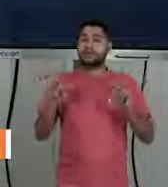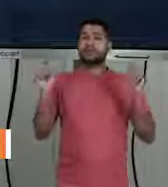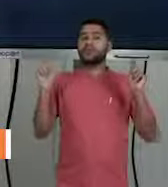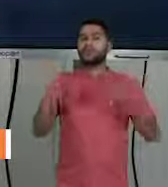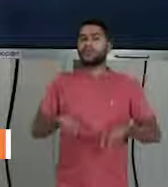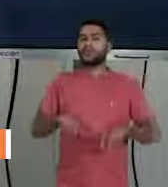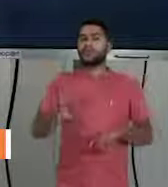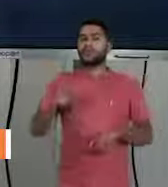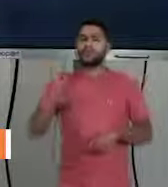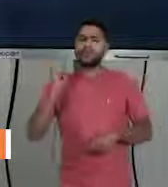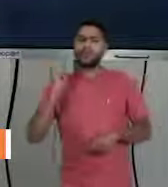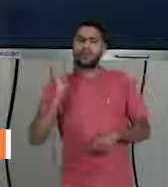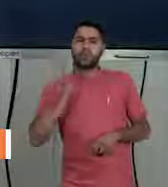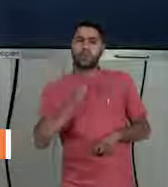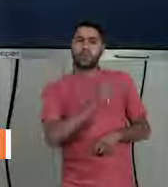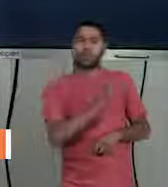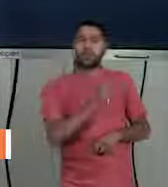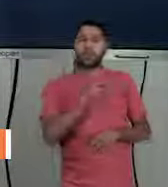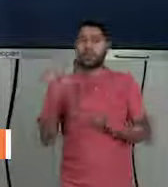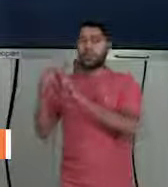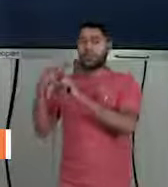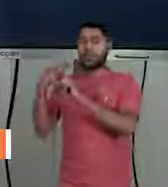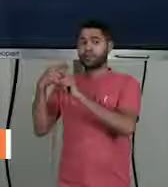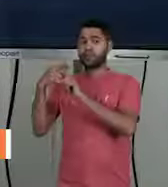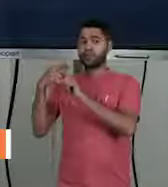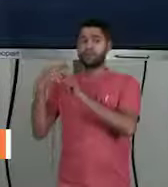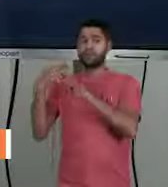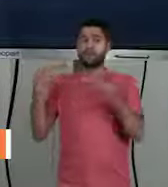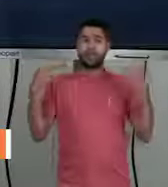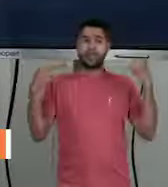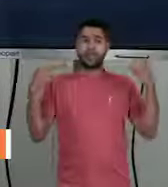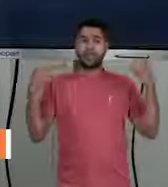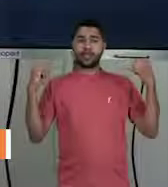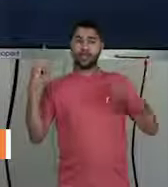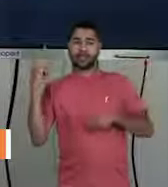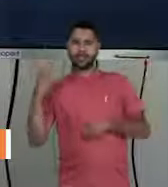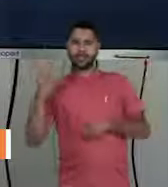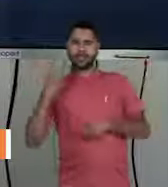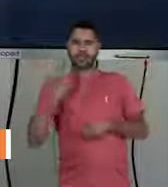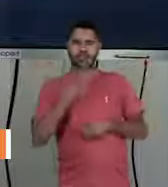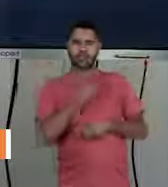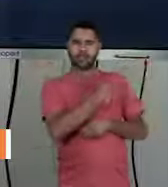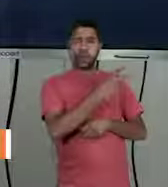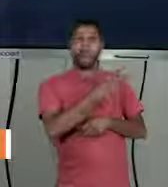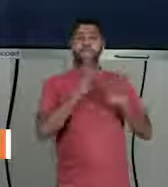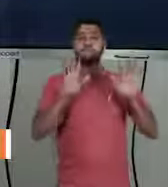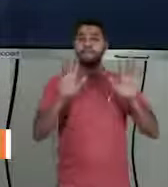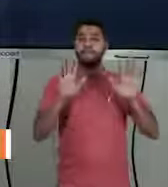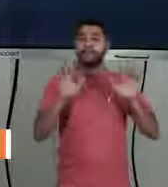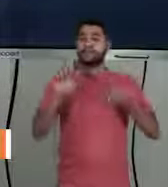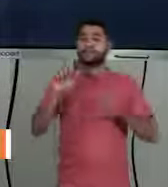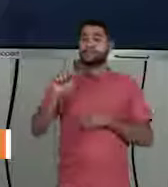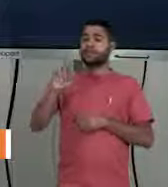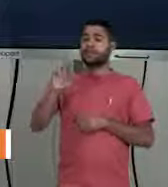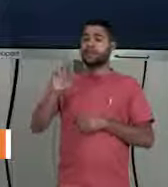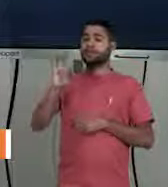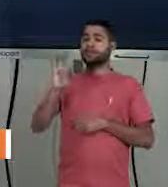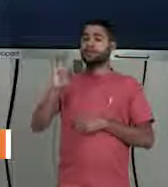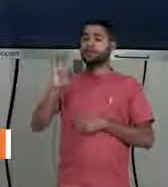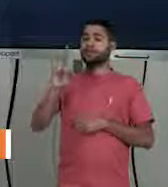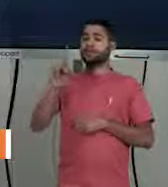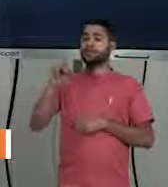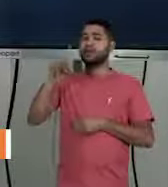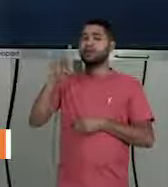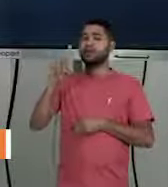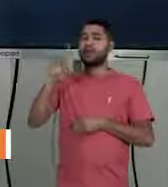na contínua vai do positivo para o negativo, na alternada, alterna, o nome já fala, né? Por si próprio. Alterna,